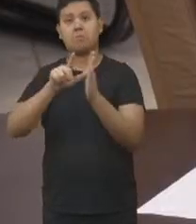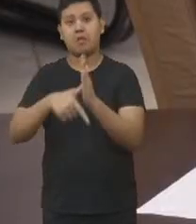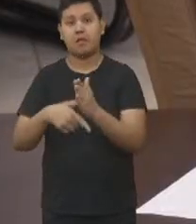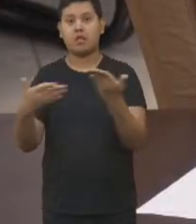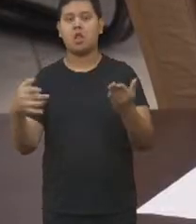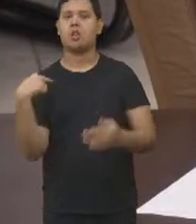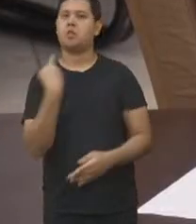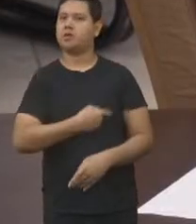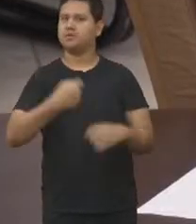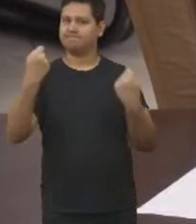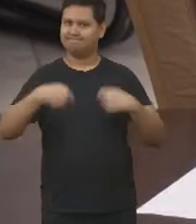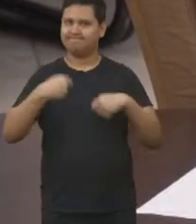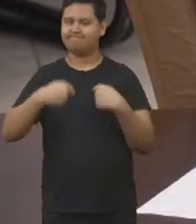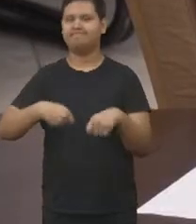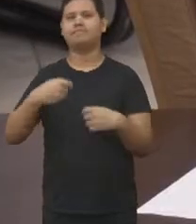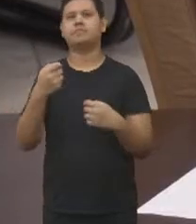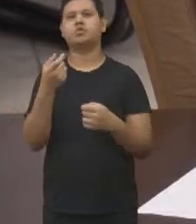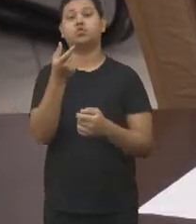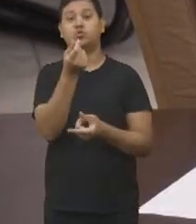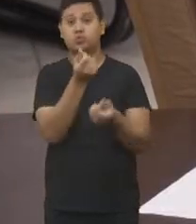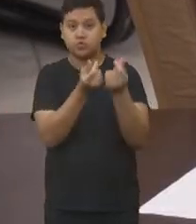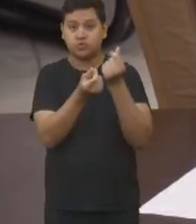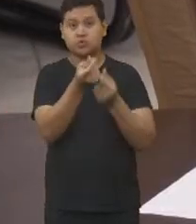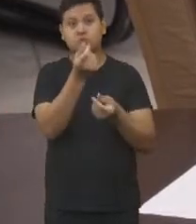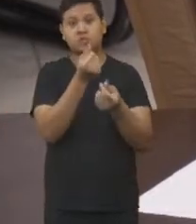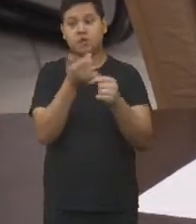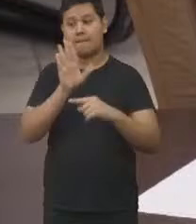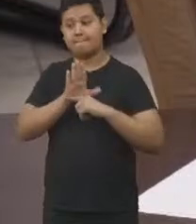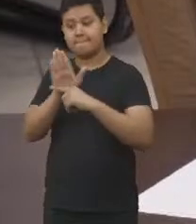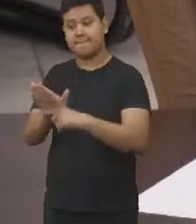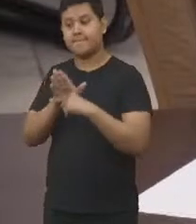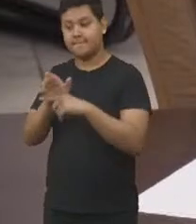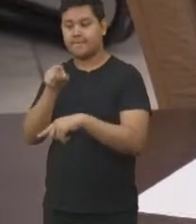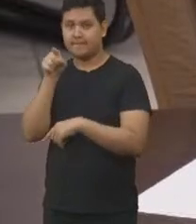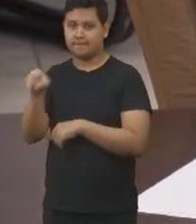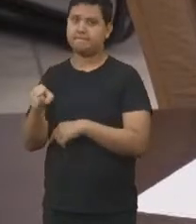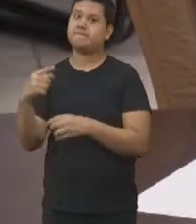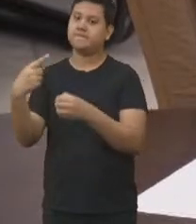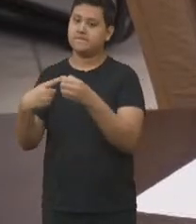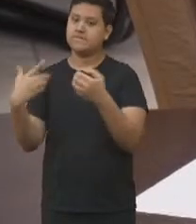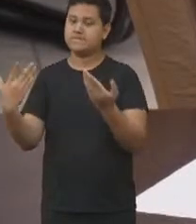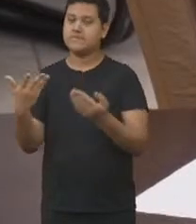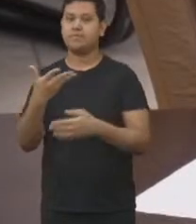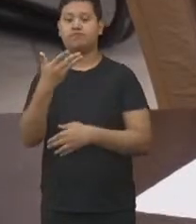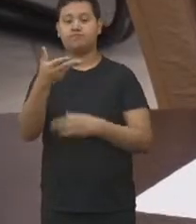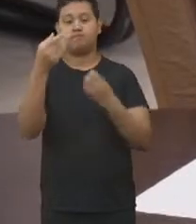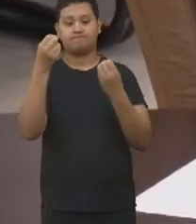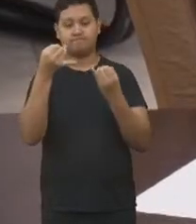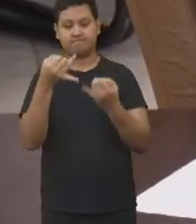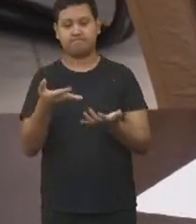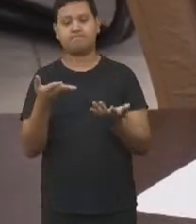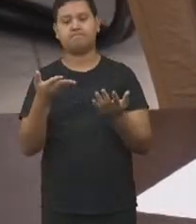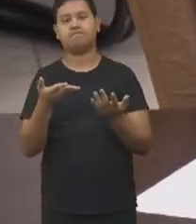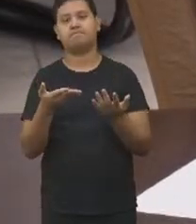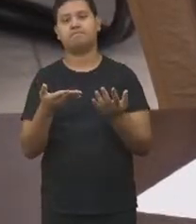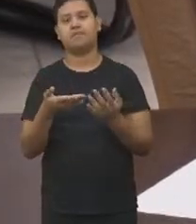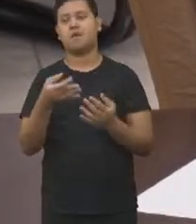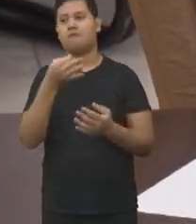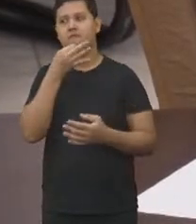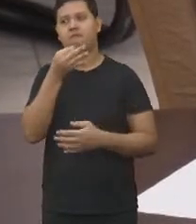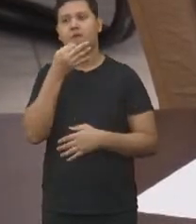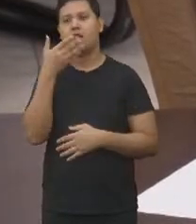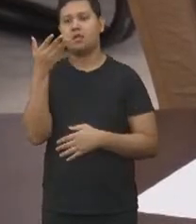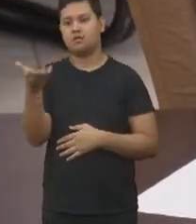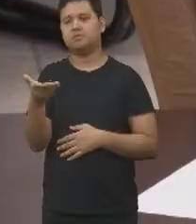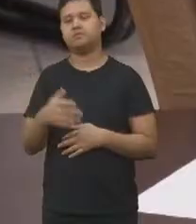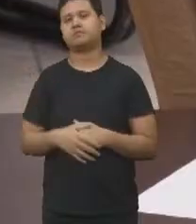precisamos de recursos, não é? Para dar conta de melhorar a questão da cidade. Então, estou fazendo aqui esse apelo a você,